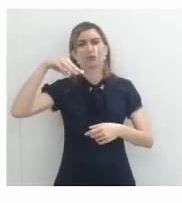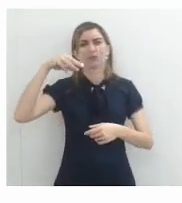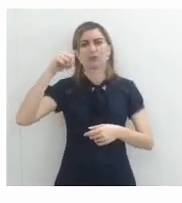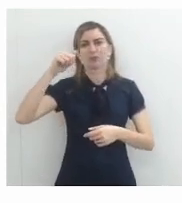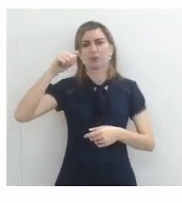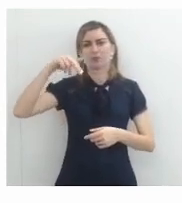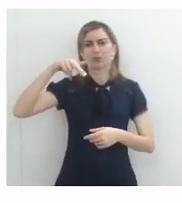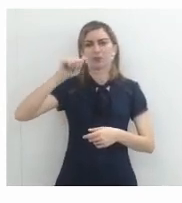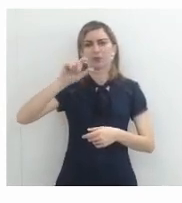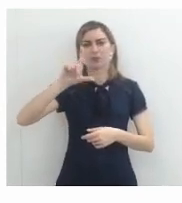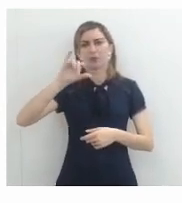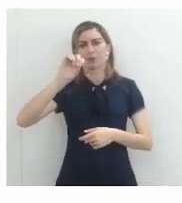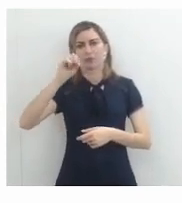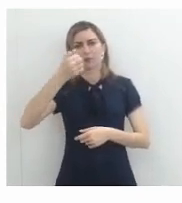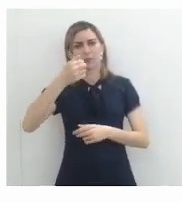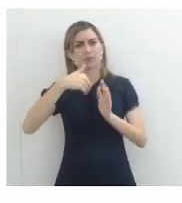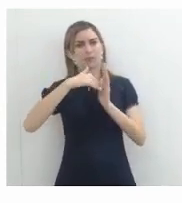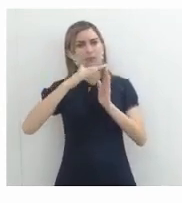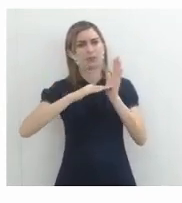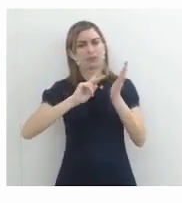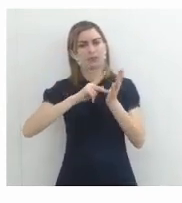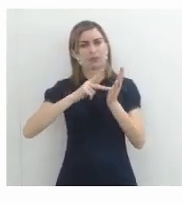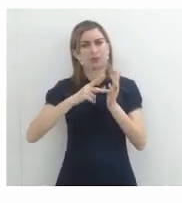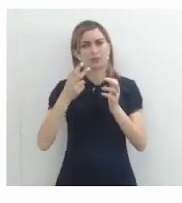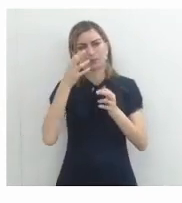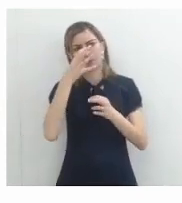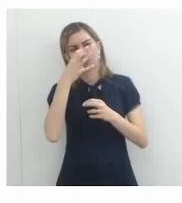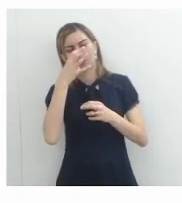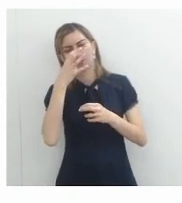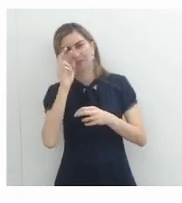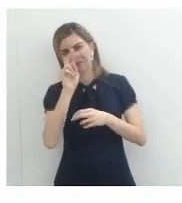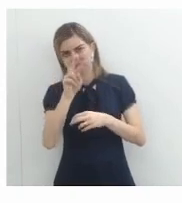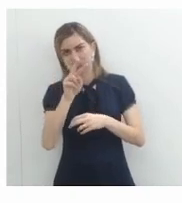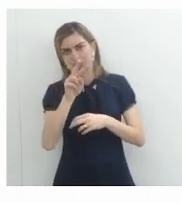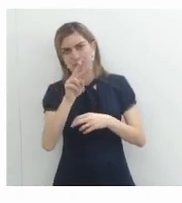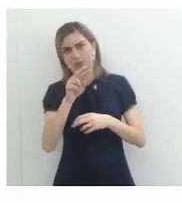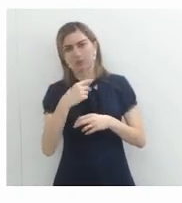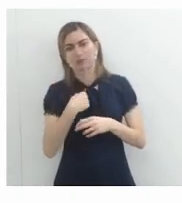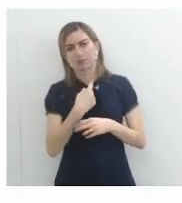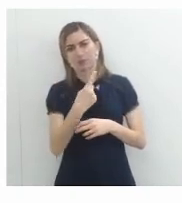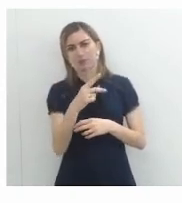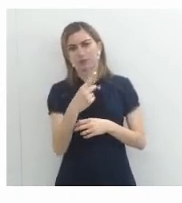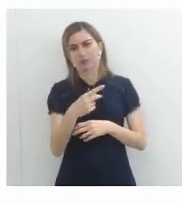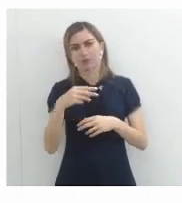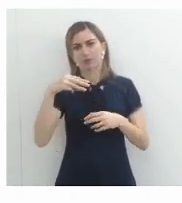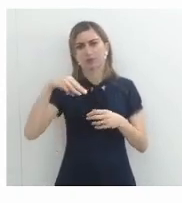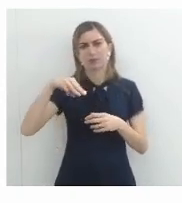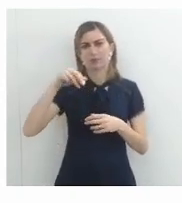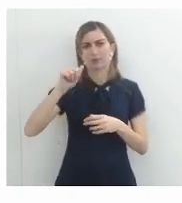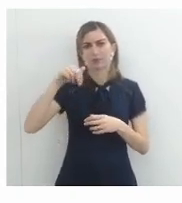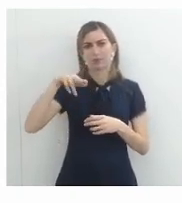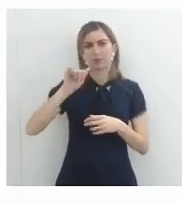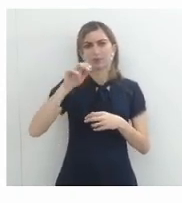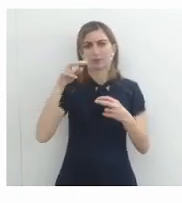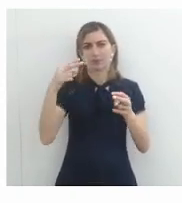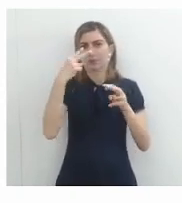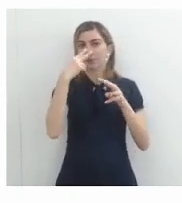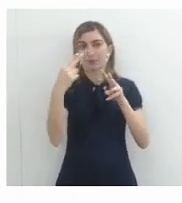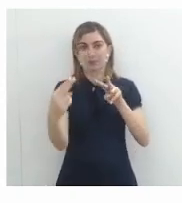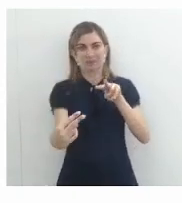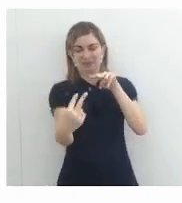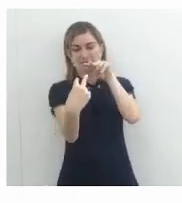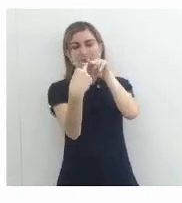pintura original, é que do ponto que o observador está, a Mona Lisa está olhando para você. Então ele diz